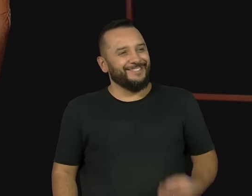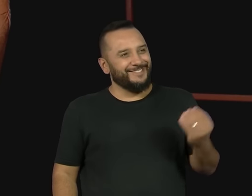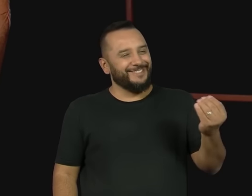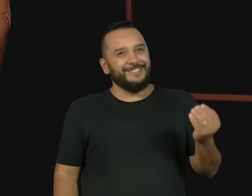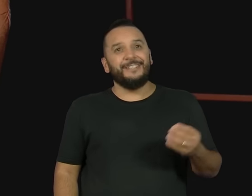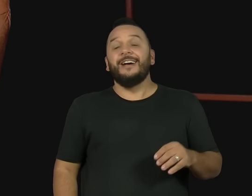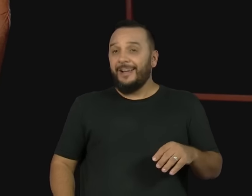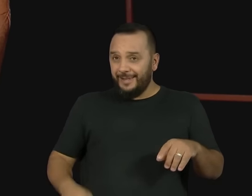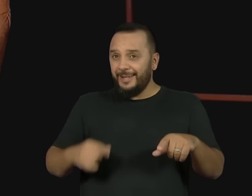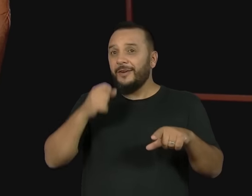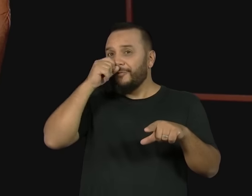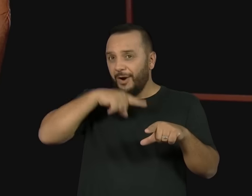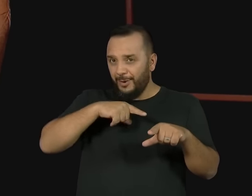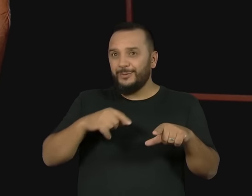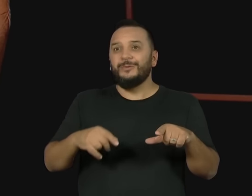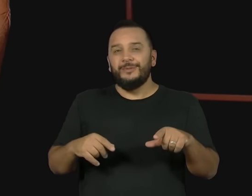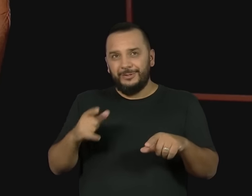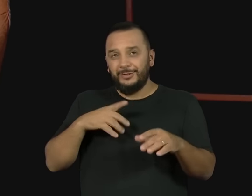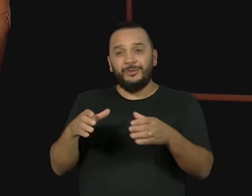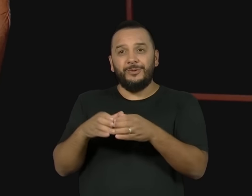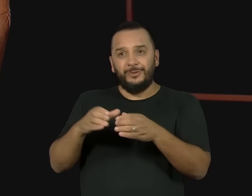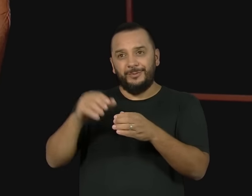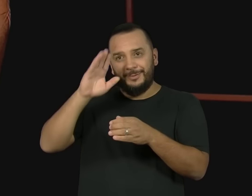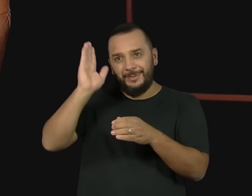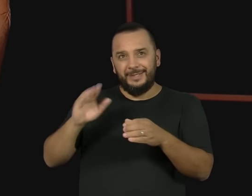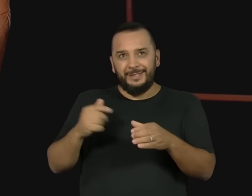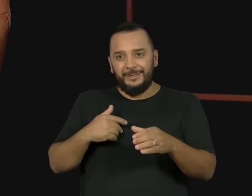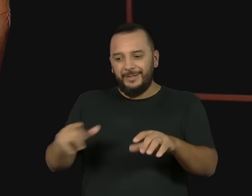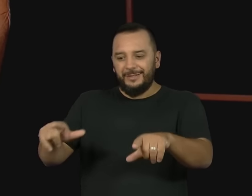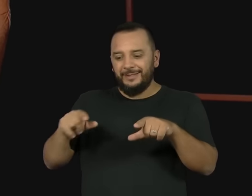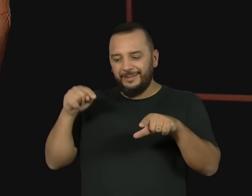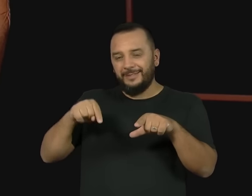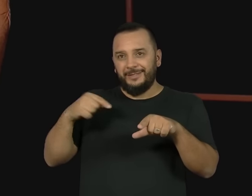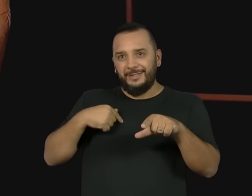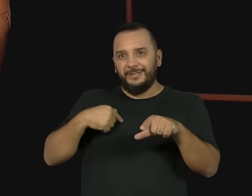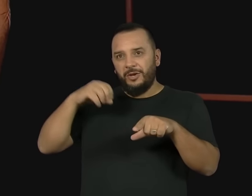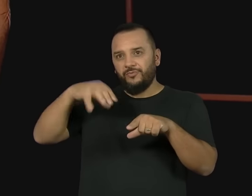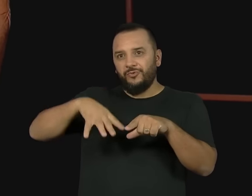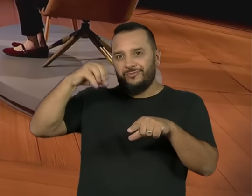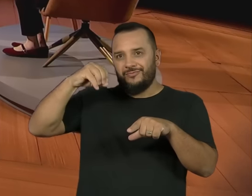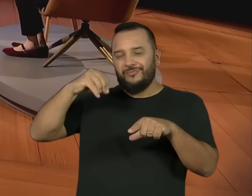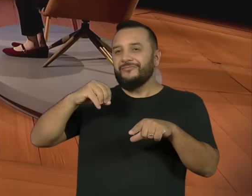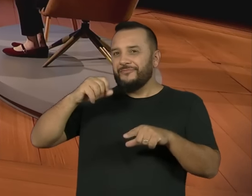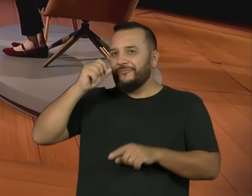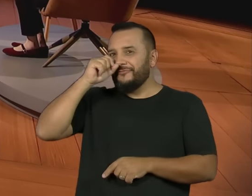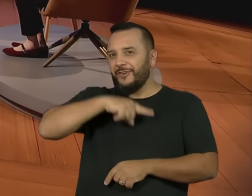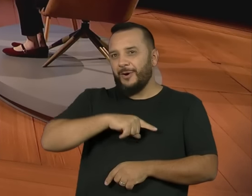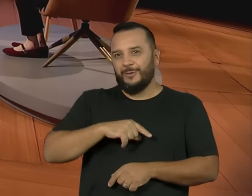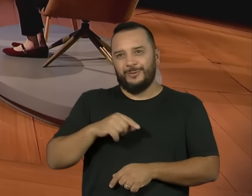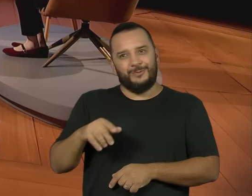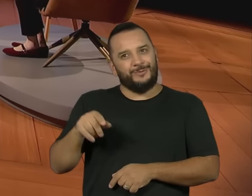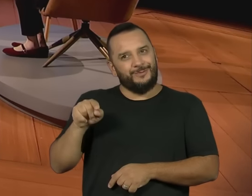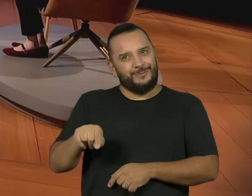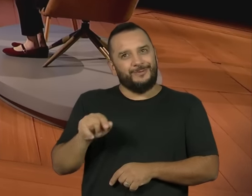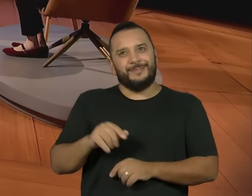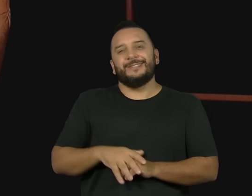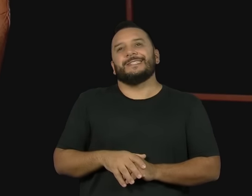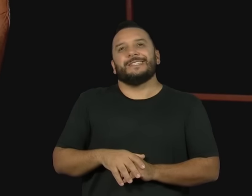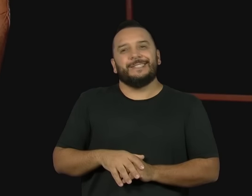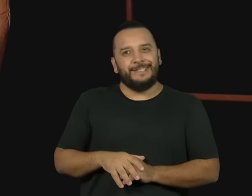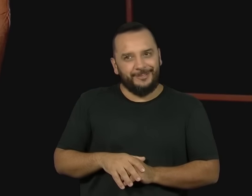Mas aí tinha uma turma de brasileiros, não era só eu, porque eu contei, então virou um business para ele. Muito